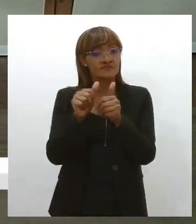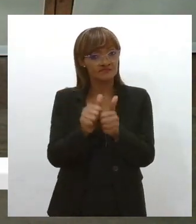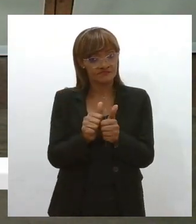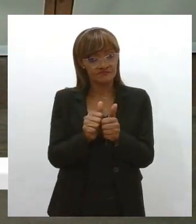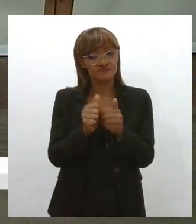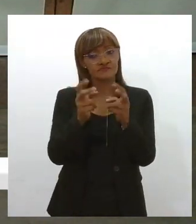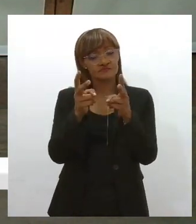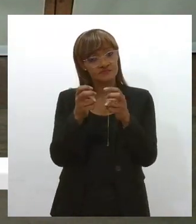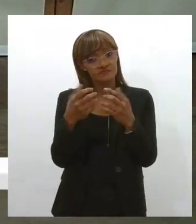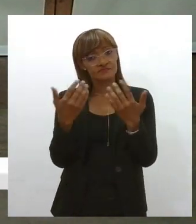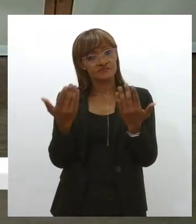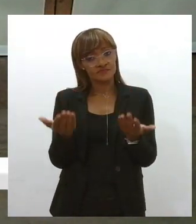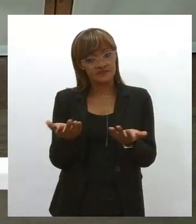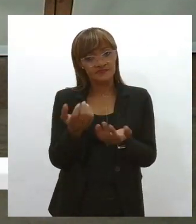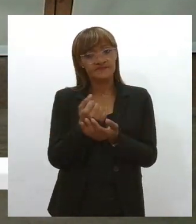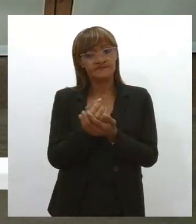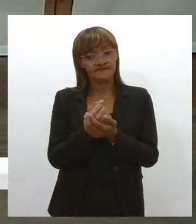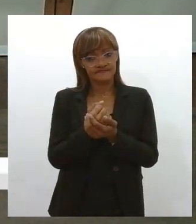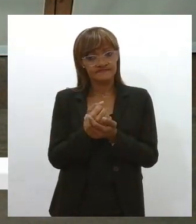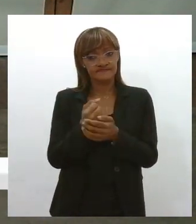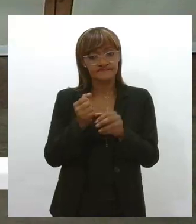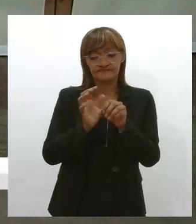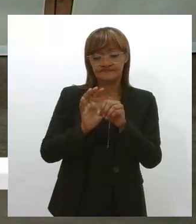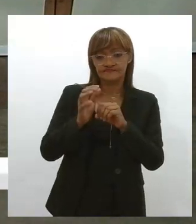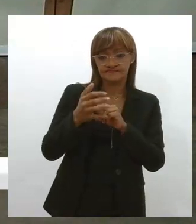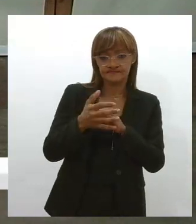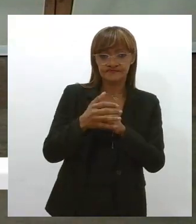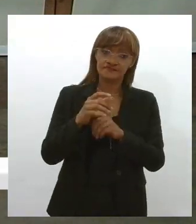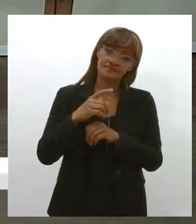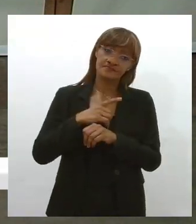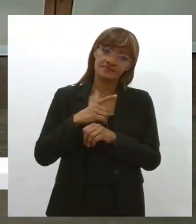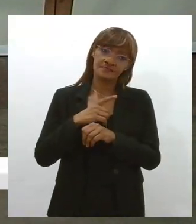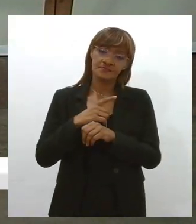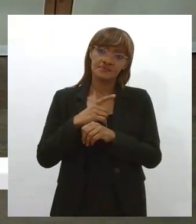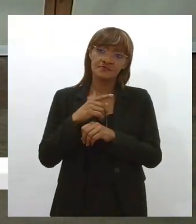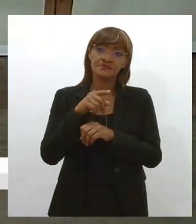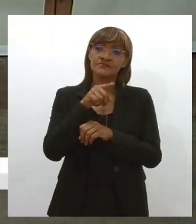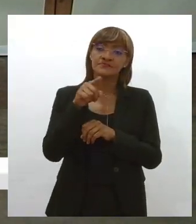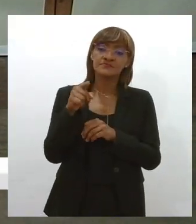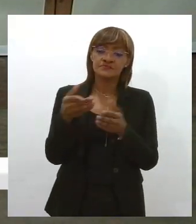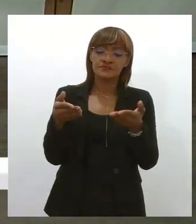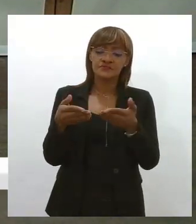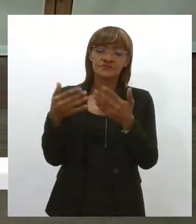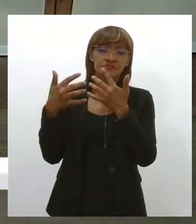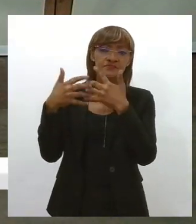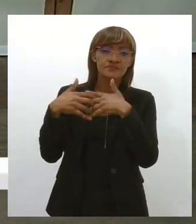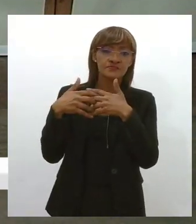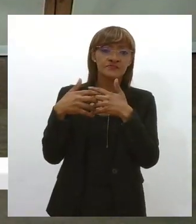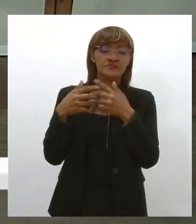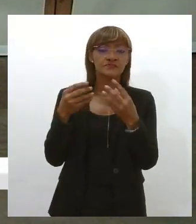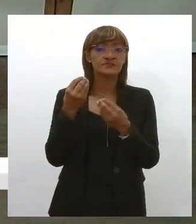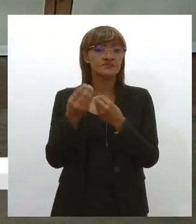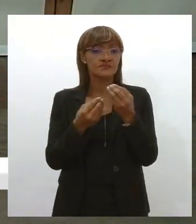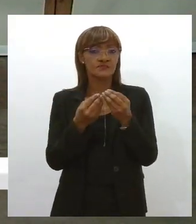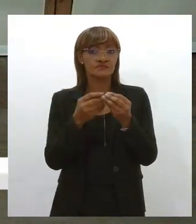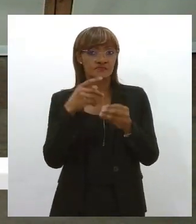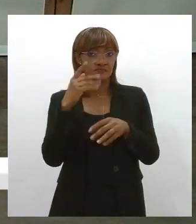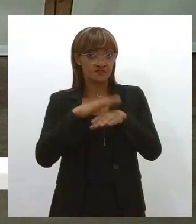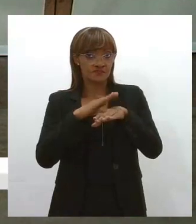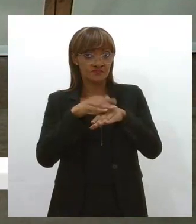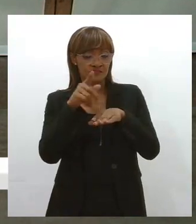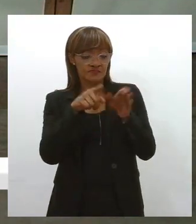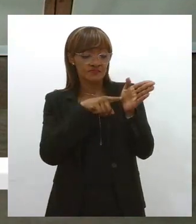aí do novo coronavírus. Que reflexões você faz entre esse estudo que você, né, começou